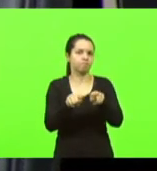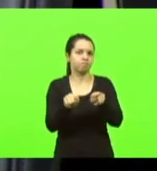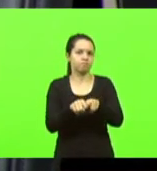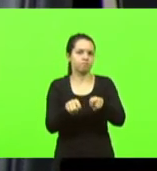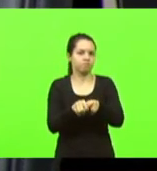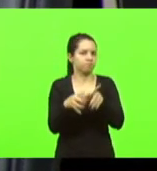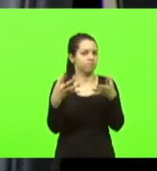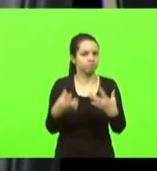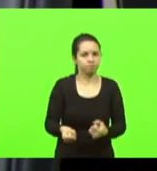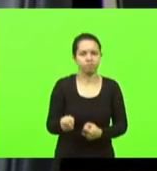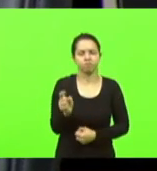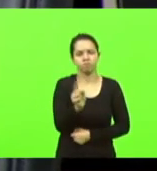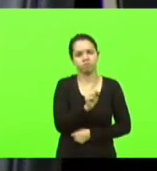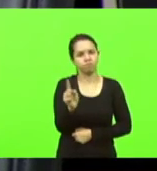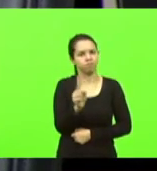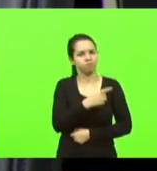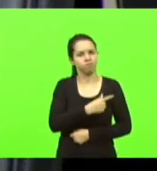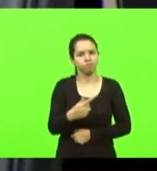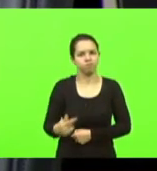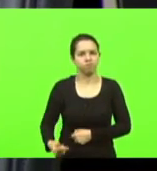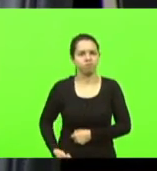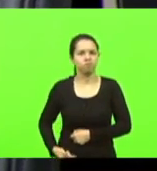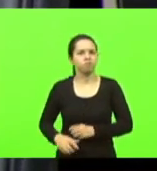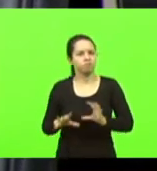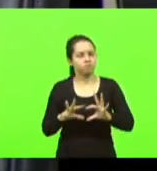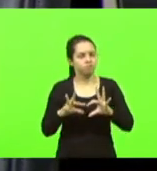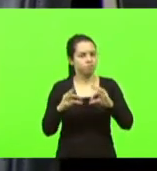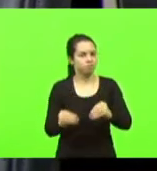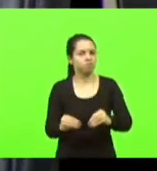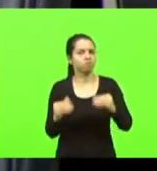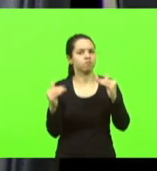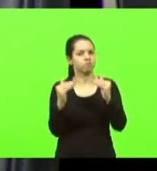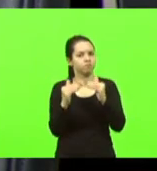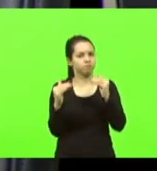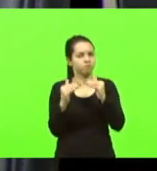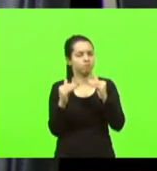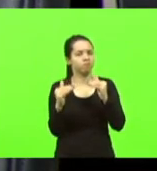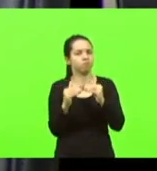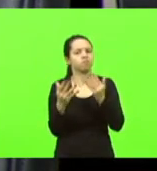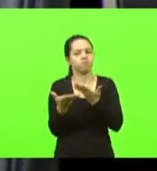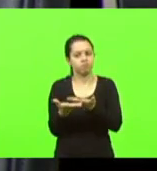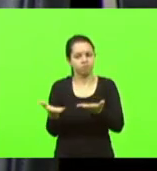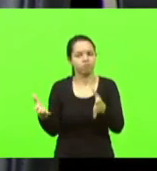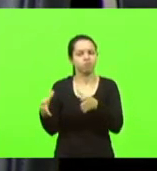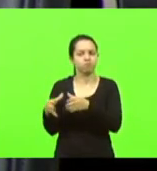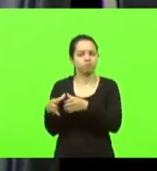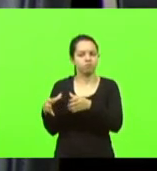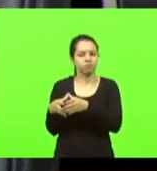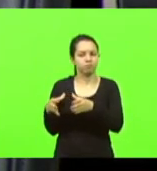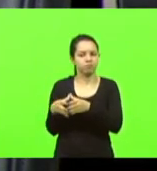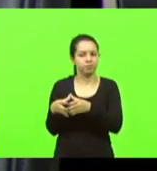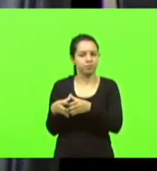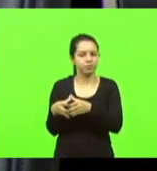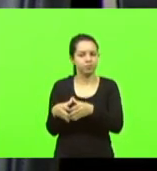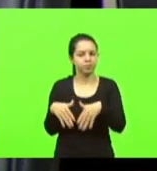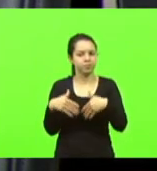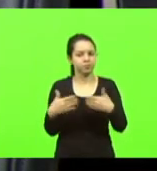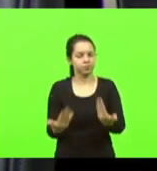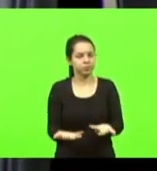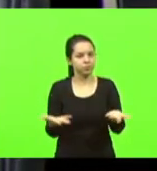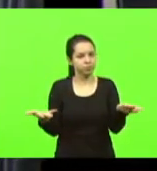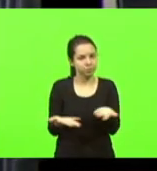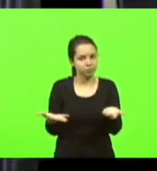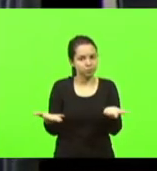aceitos pelo governo tal como a integralidade Ea paridade né para categoria portanto nesse momento